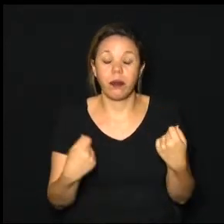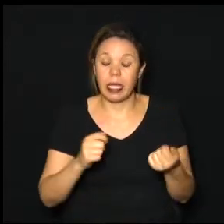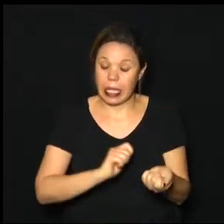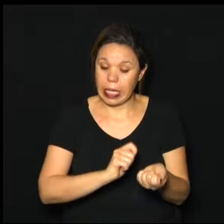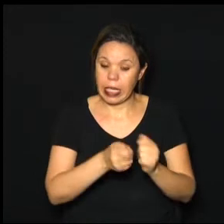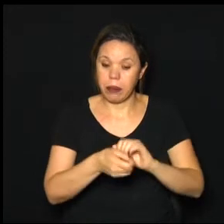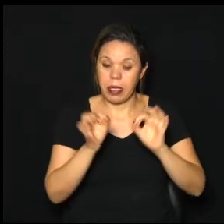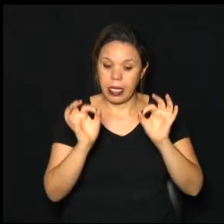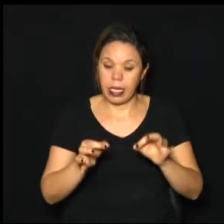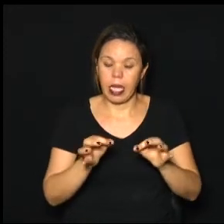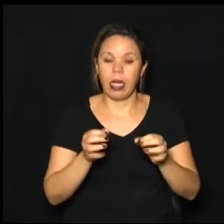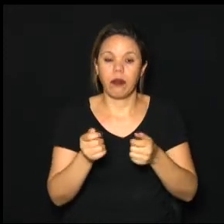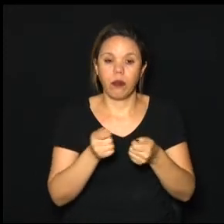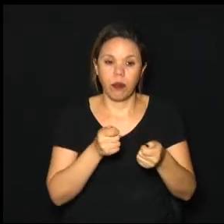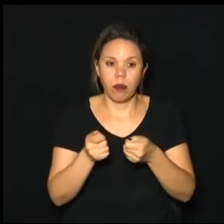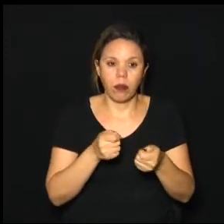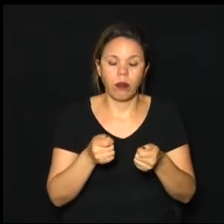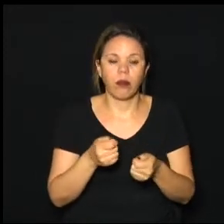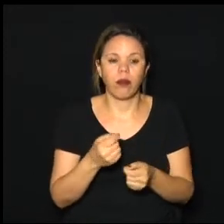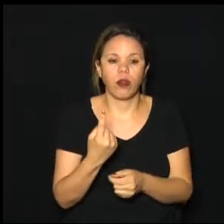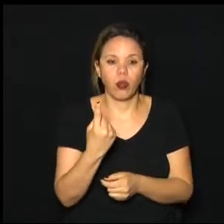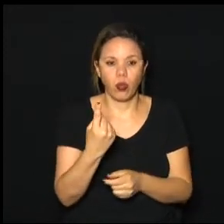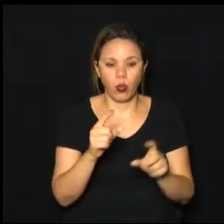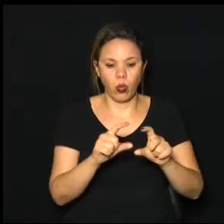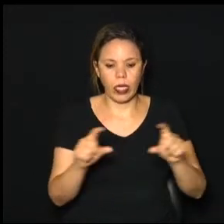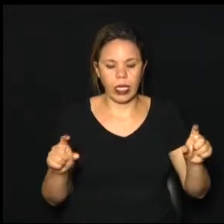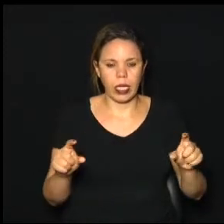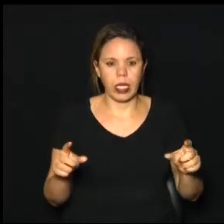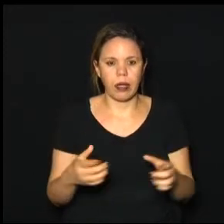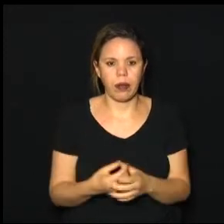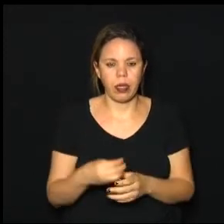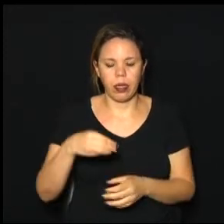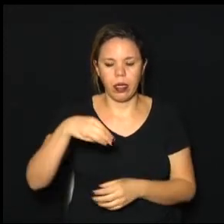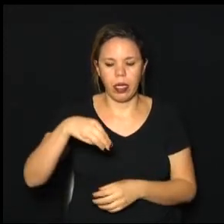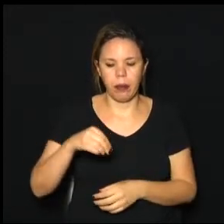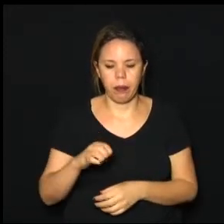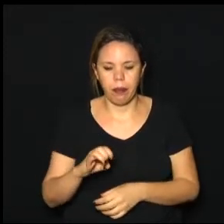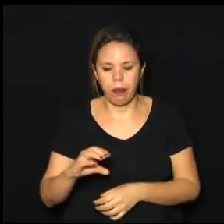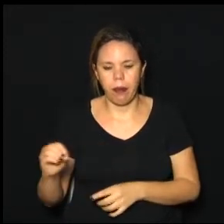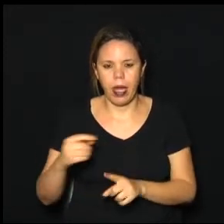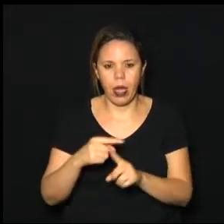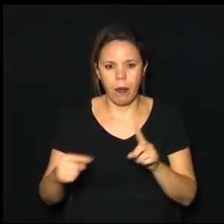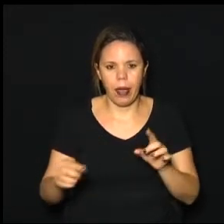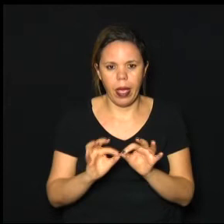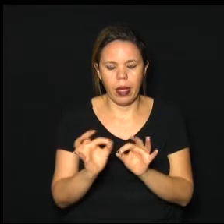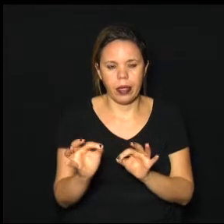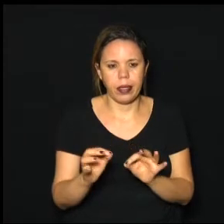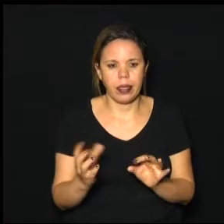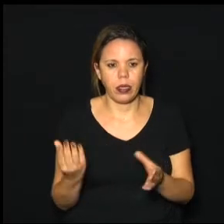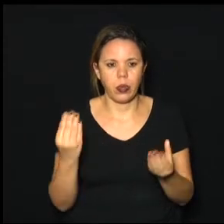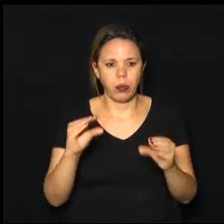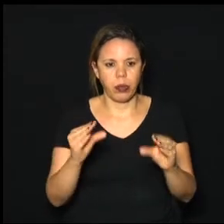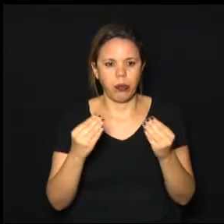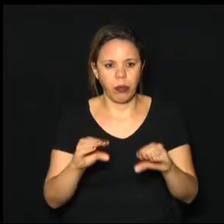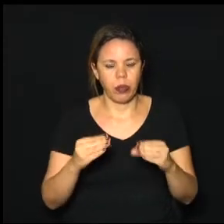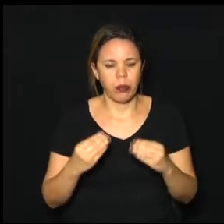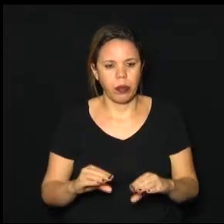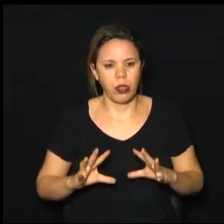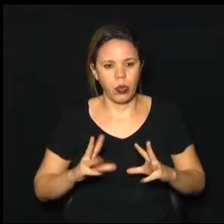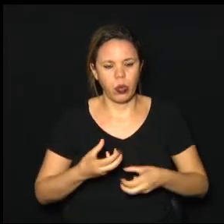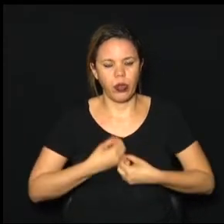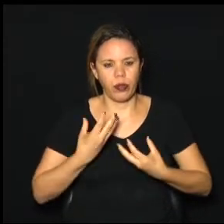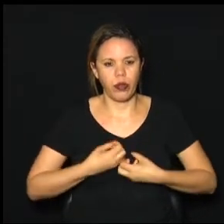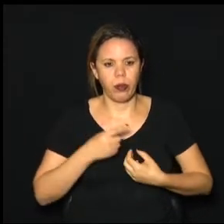ter um adesivo de meio metro quadrado e nesse adesivo você coloca ali todas as informações que você